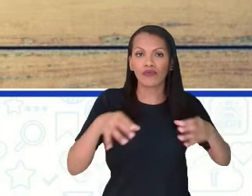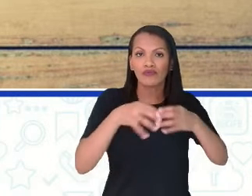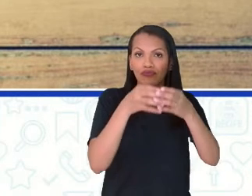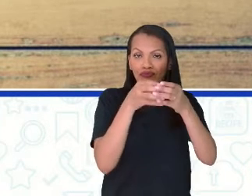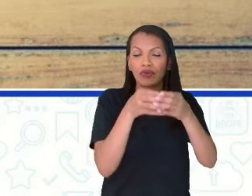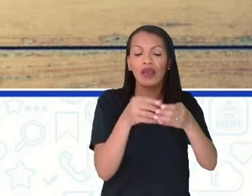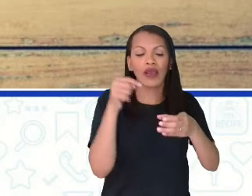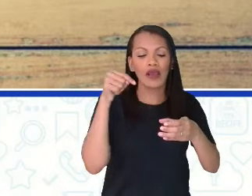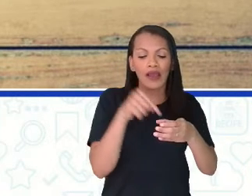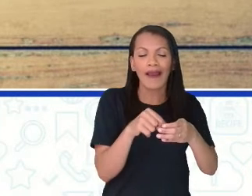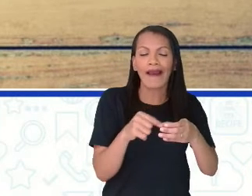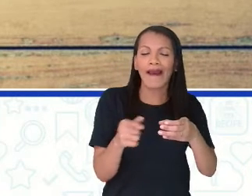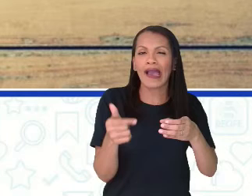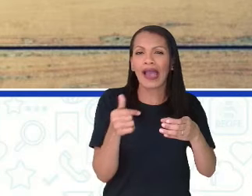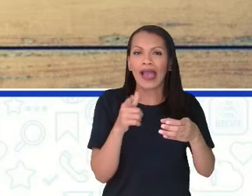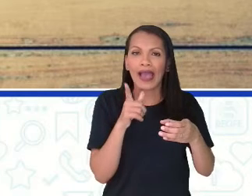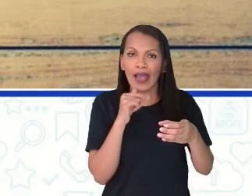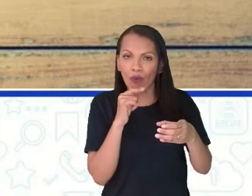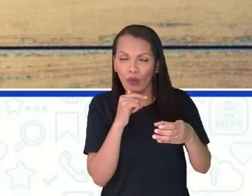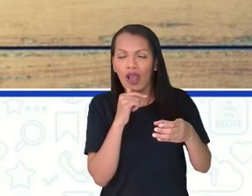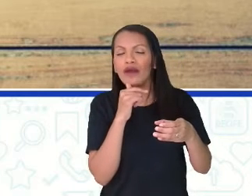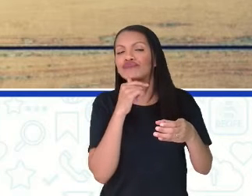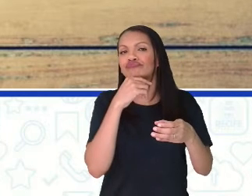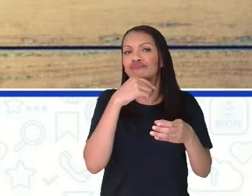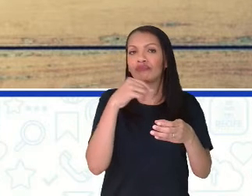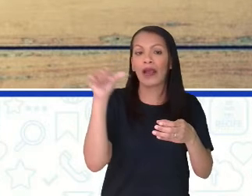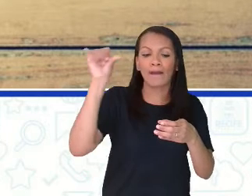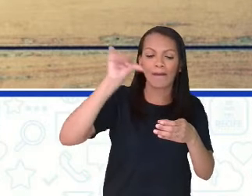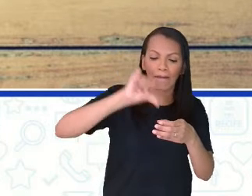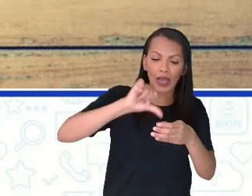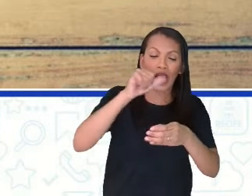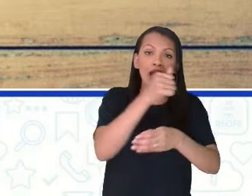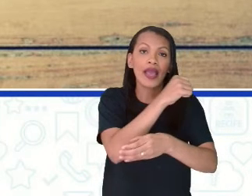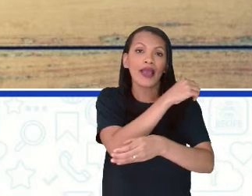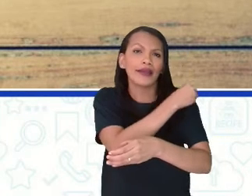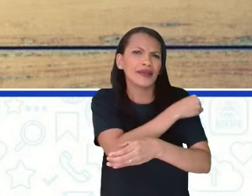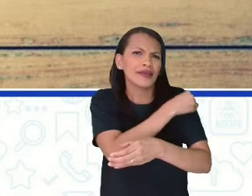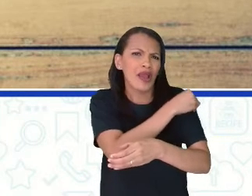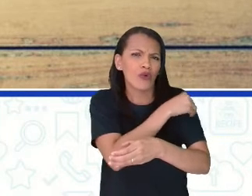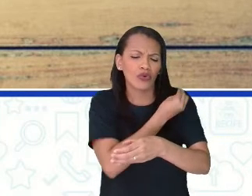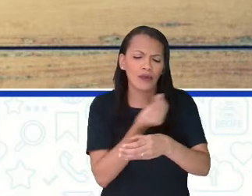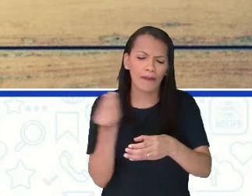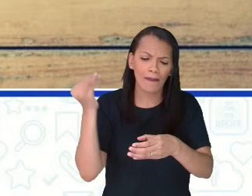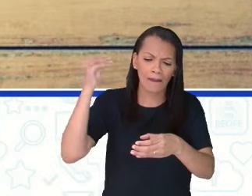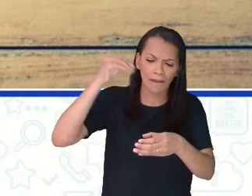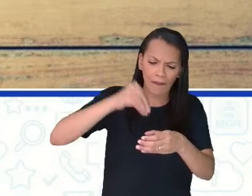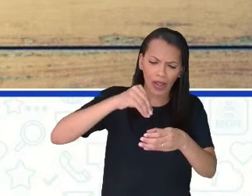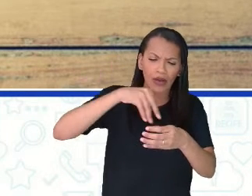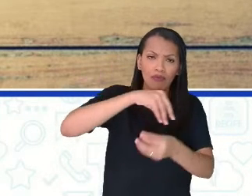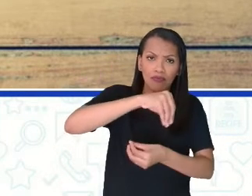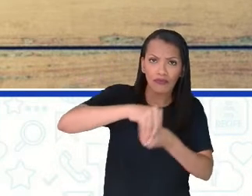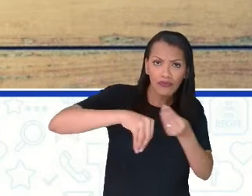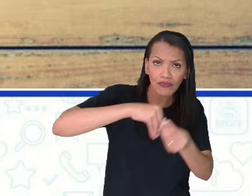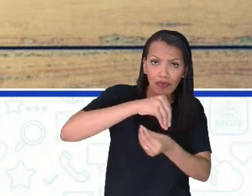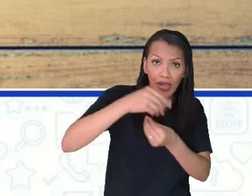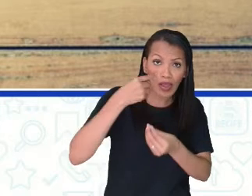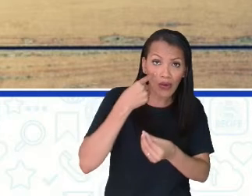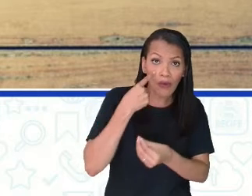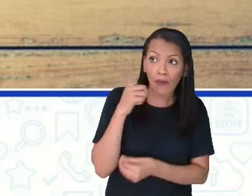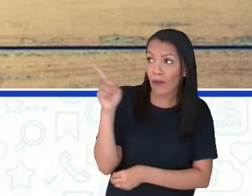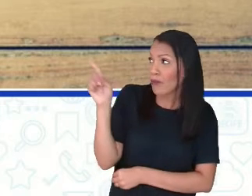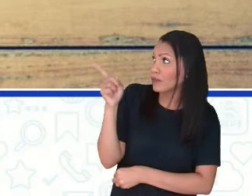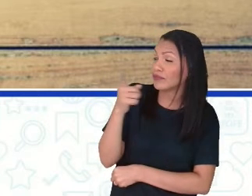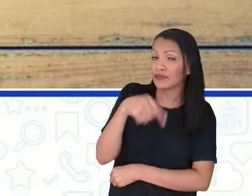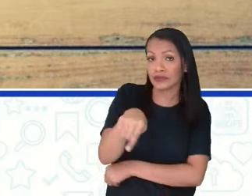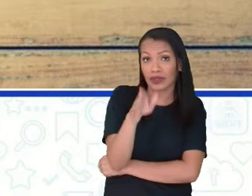Então, a gente vai ver aí que um desses líquidos ele vai evaporar primeiro. Eu vou apontar agora para o desenho para vocês entenderem